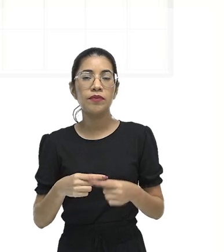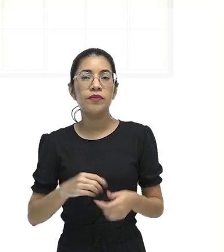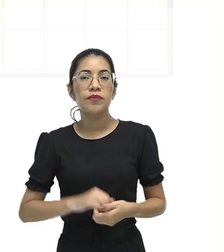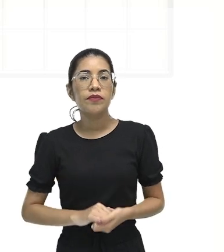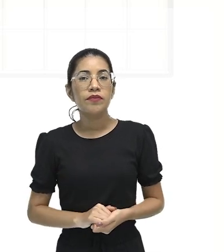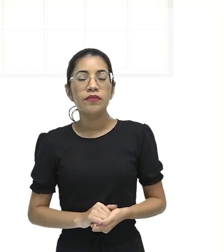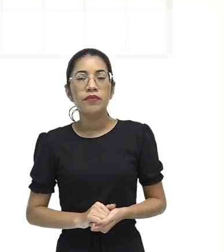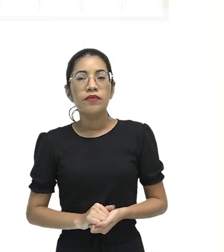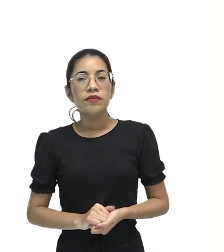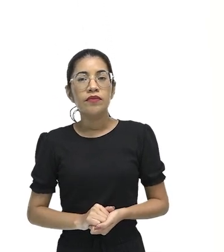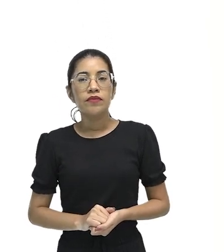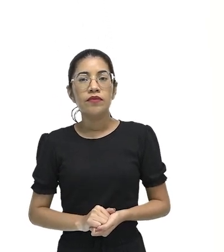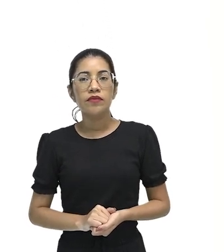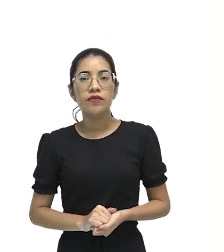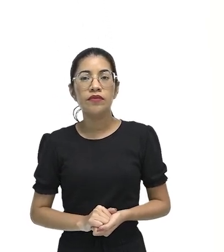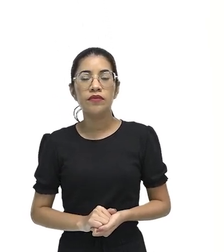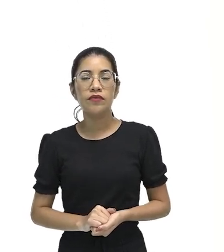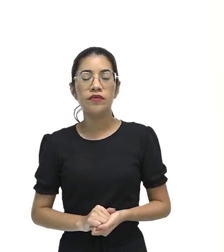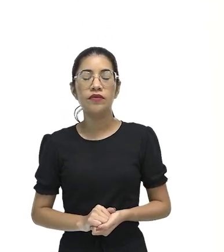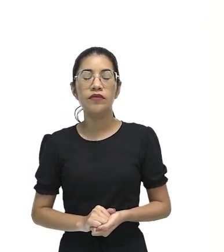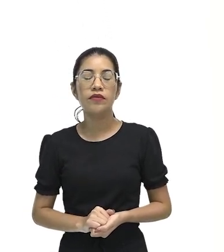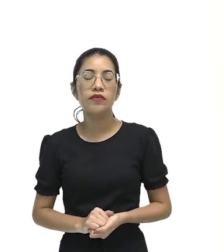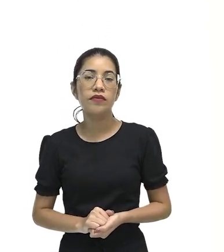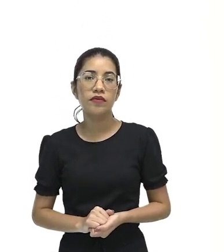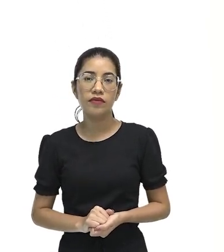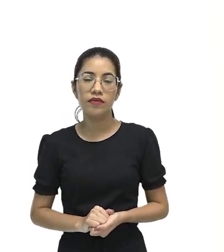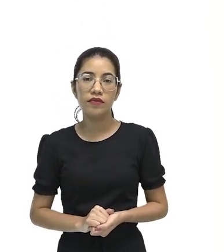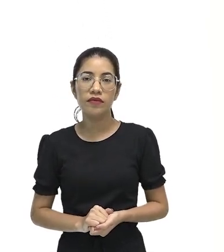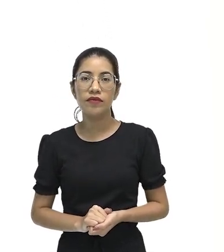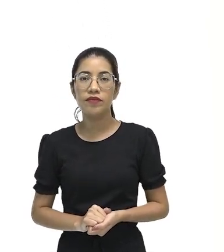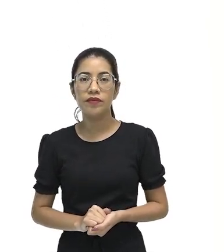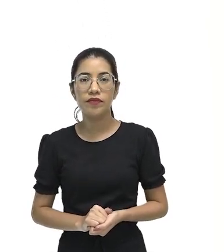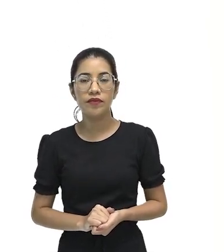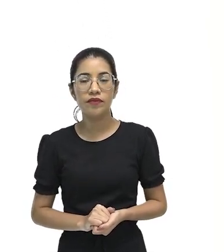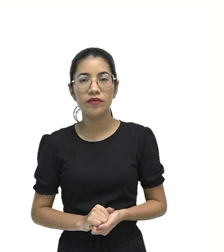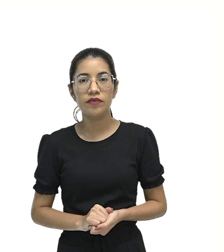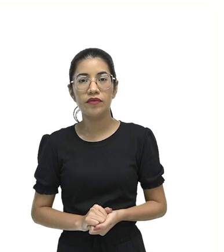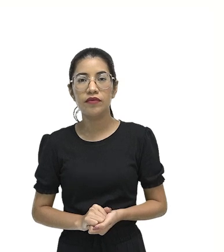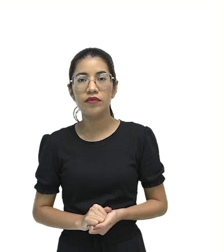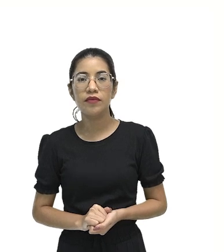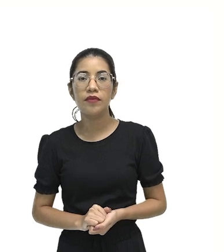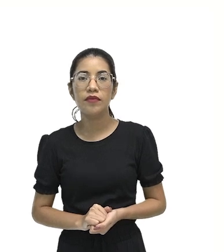verdade. Se eu falar para você que 2